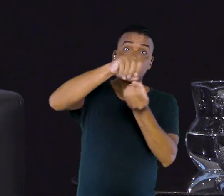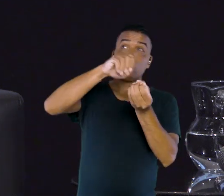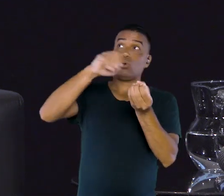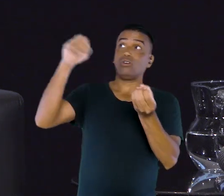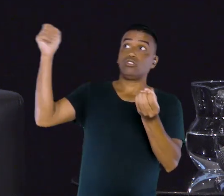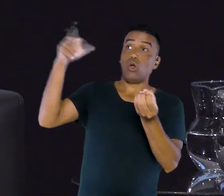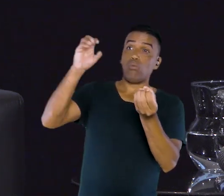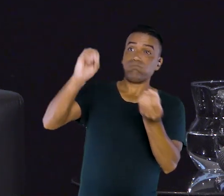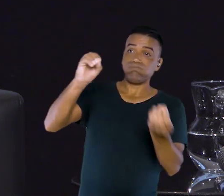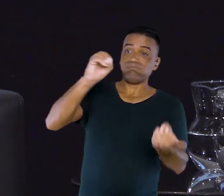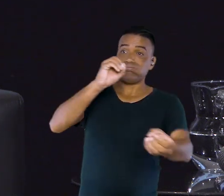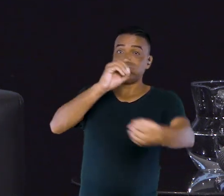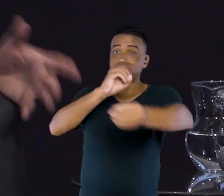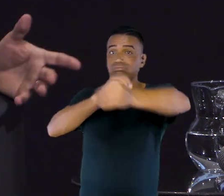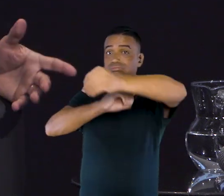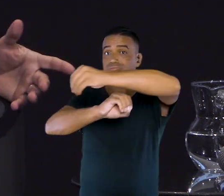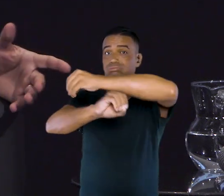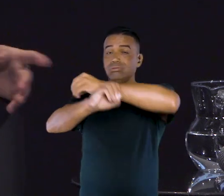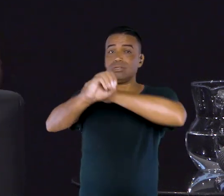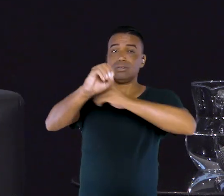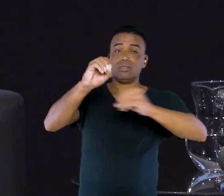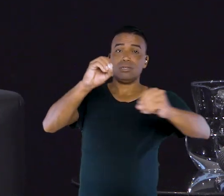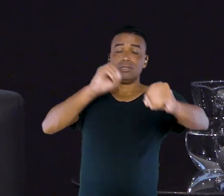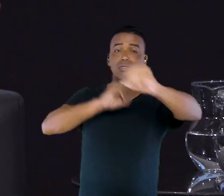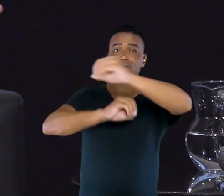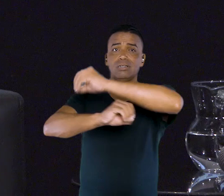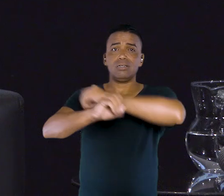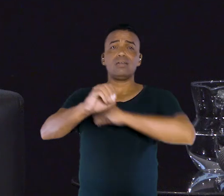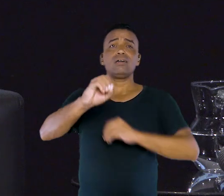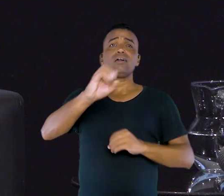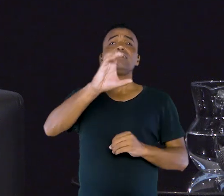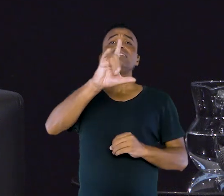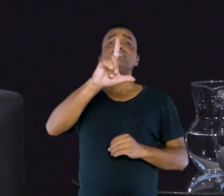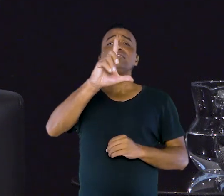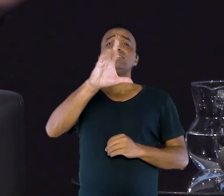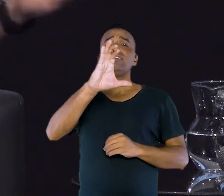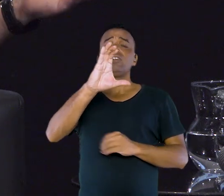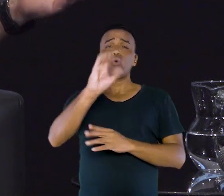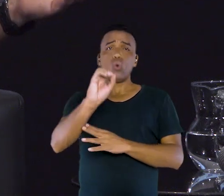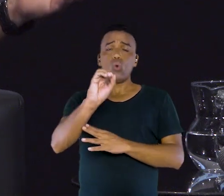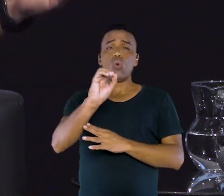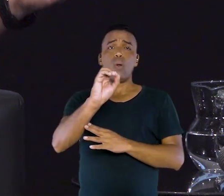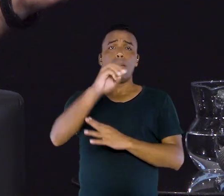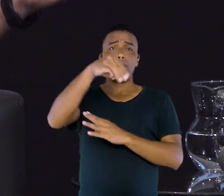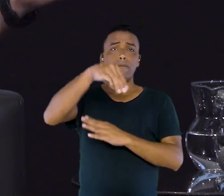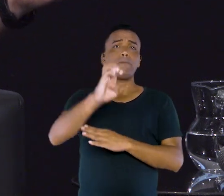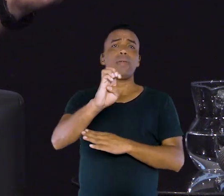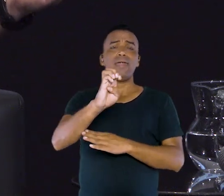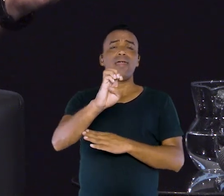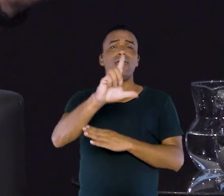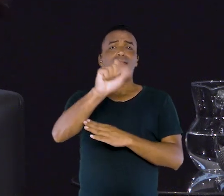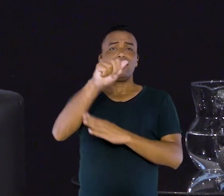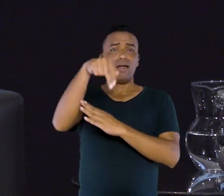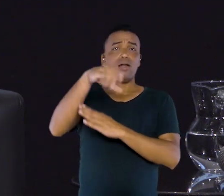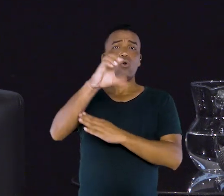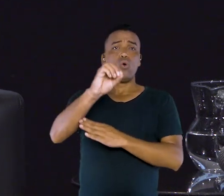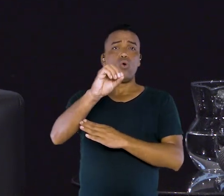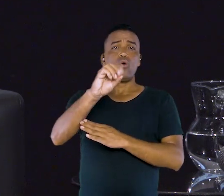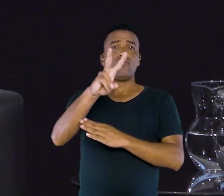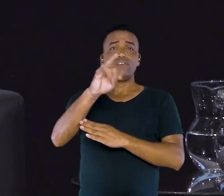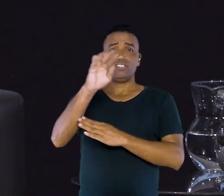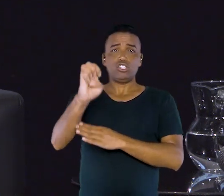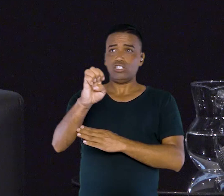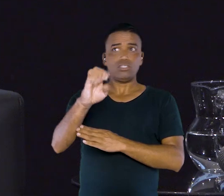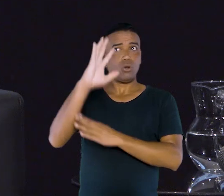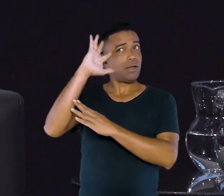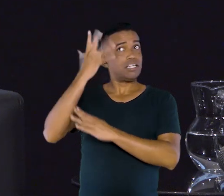relação ao Sol. São chamados ciclos de Milankovitch. Isso é uma coisa bem conhecida pela ciência. Alguns autores, como o professor Aziz Absaber, que já morreu,